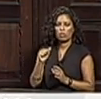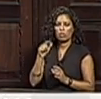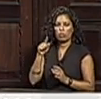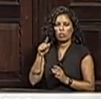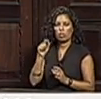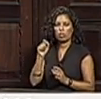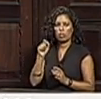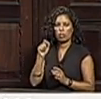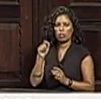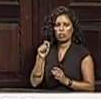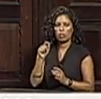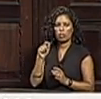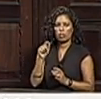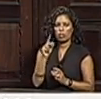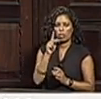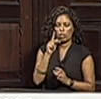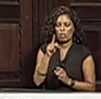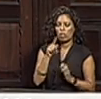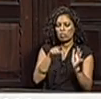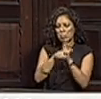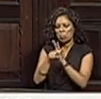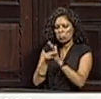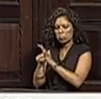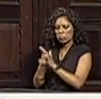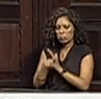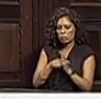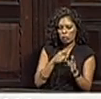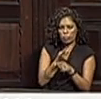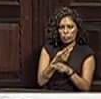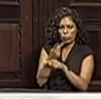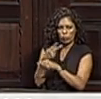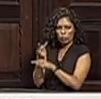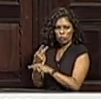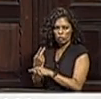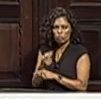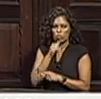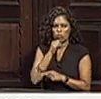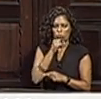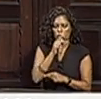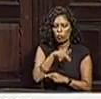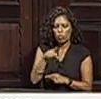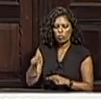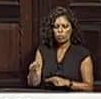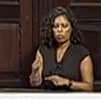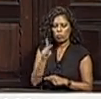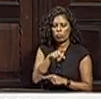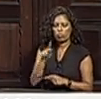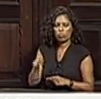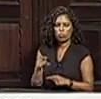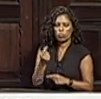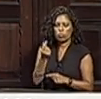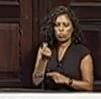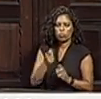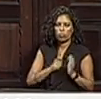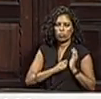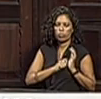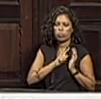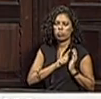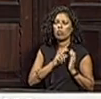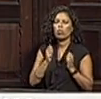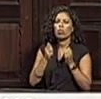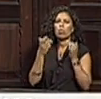estou aqui com a minha papelada, não estou encontrando. Então eu quero que seja feita uma reavaliação, de modo a que não